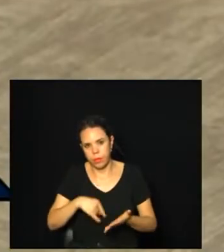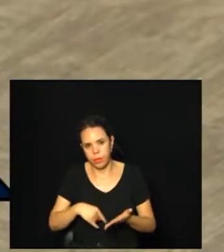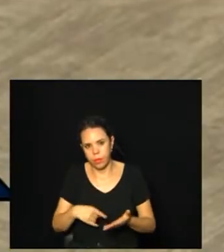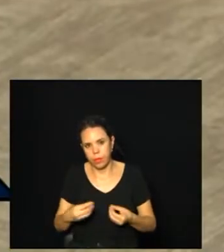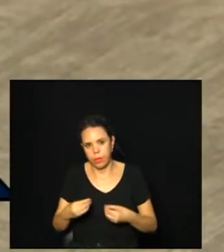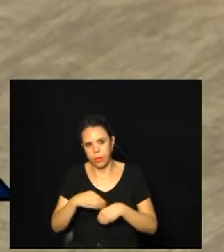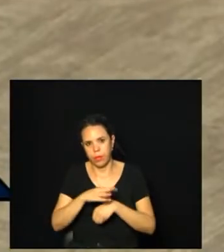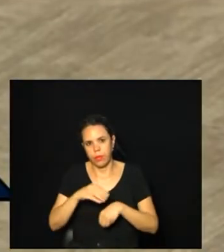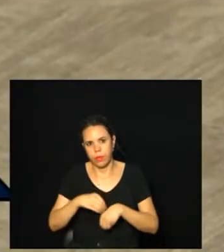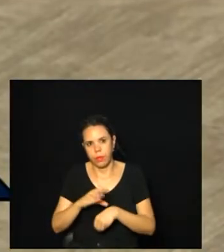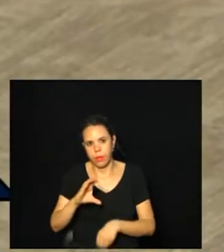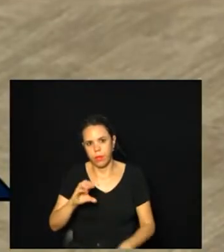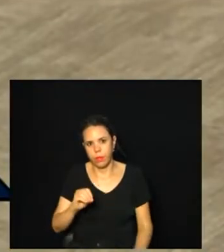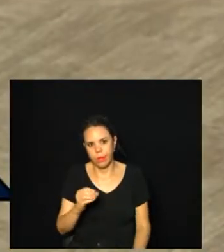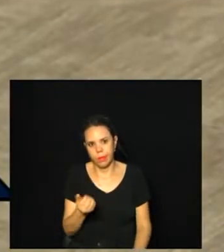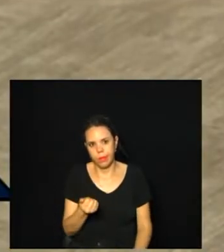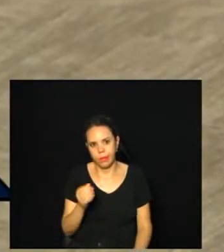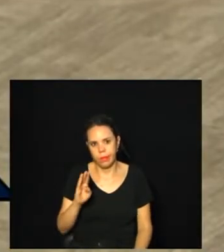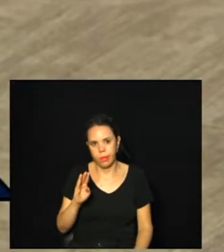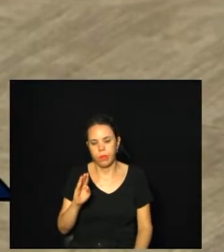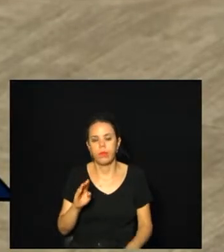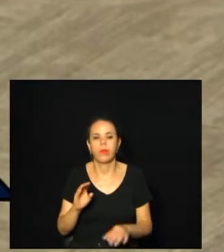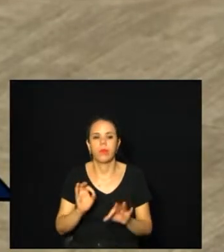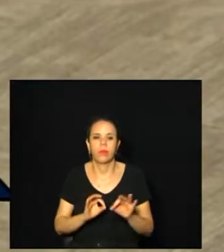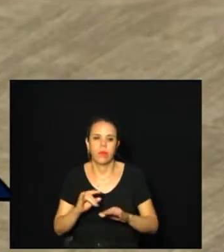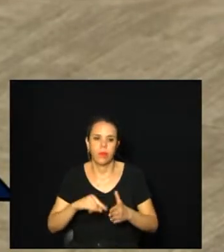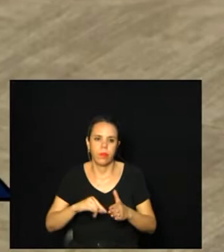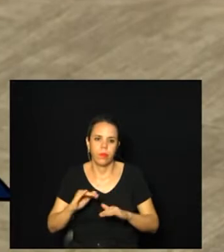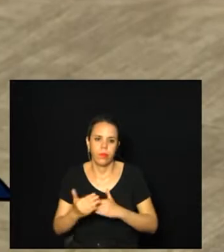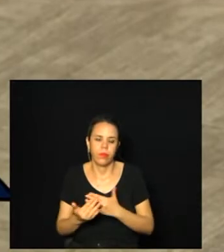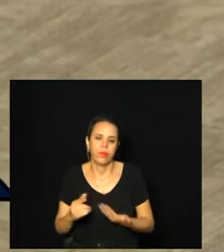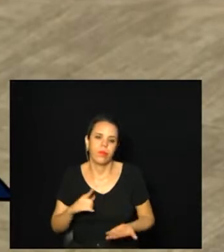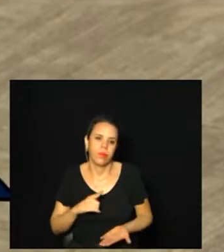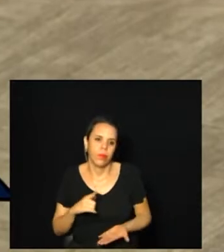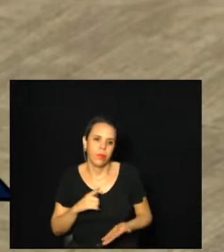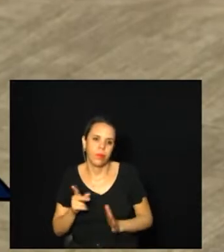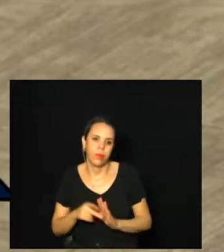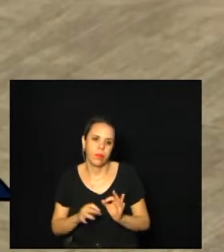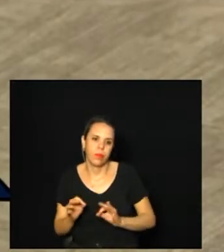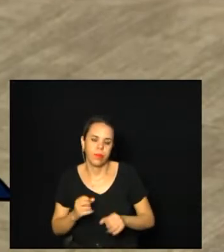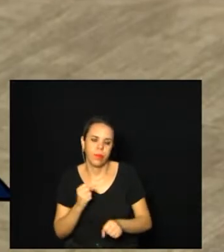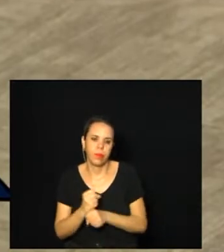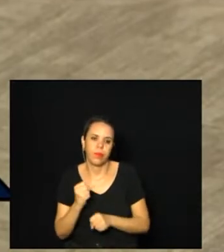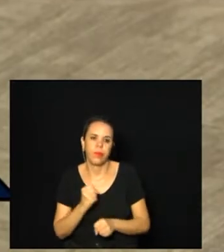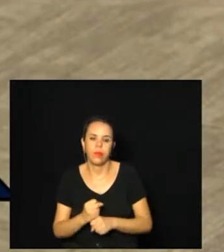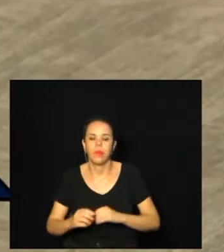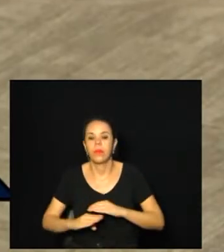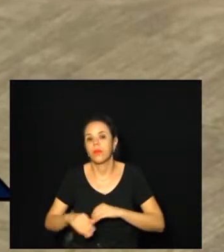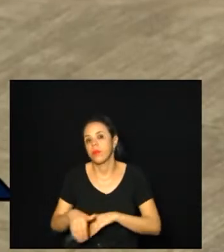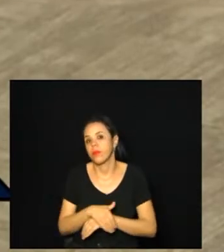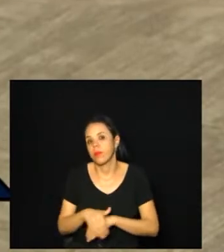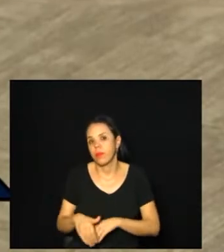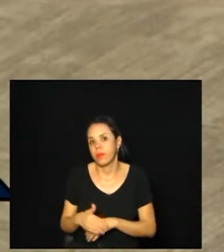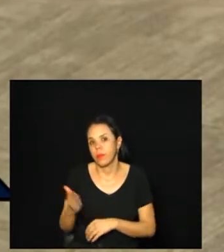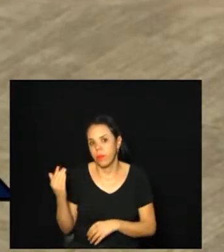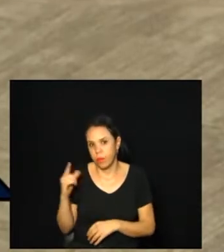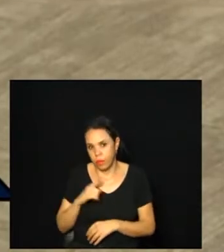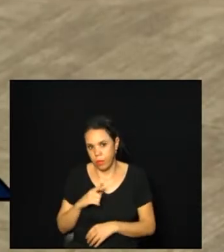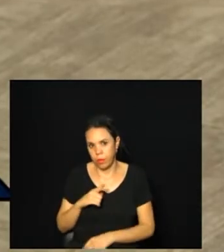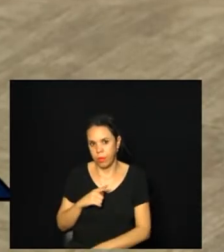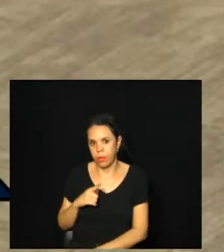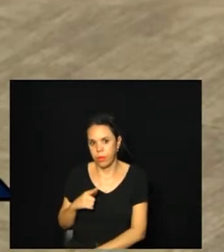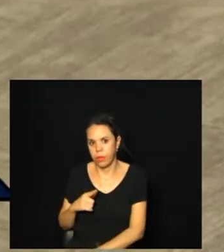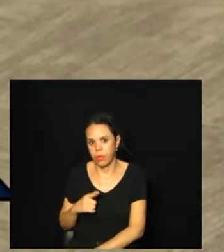levar através da Coab, regularizar esses bairros, saber se tem projeto de asfalto para aquelas ruas. A gente também tem a questão